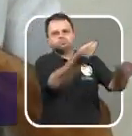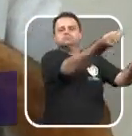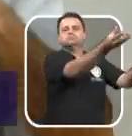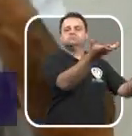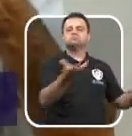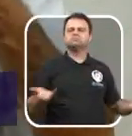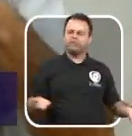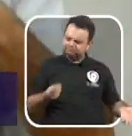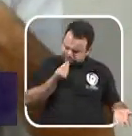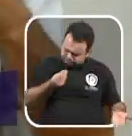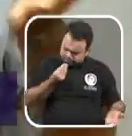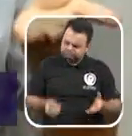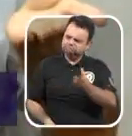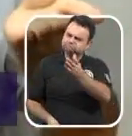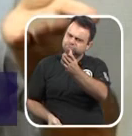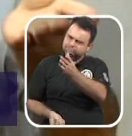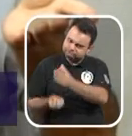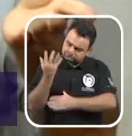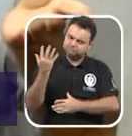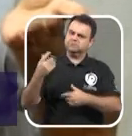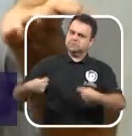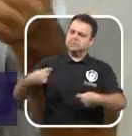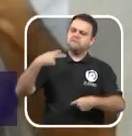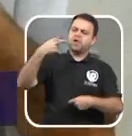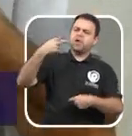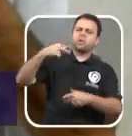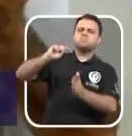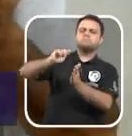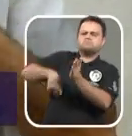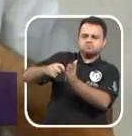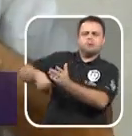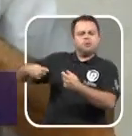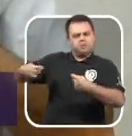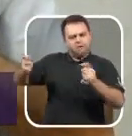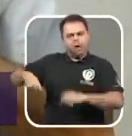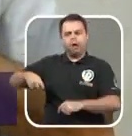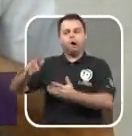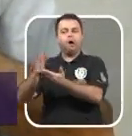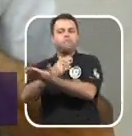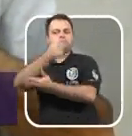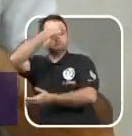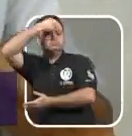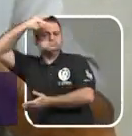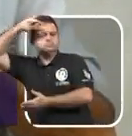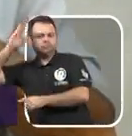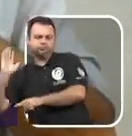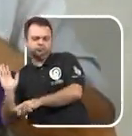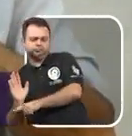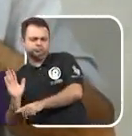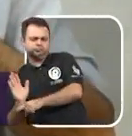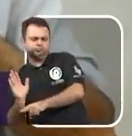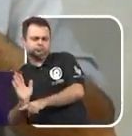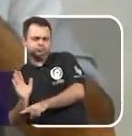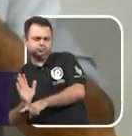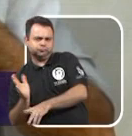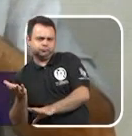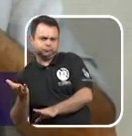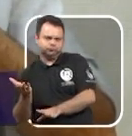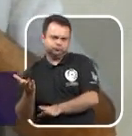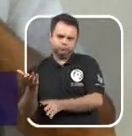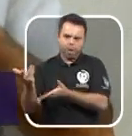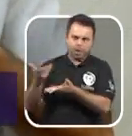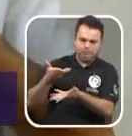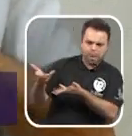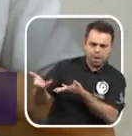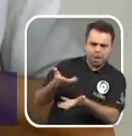assinar a CPI. Não estão assinando. Uns são pressionados pelo governo, outros eu desconfio que tem algum benefício por isso. Ou pior, né? Ou tem medo